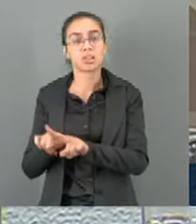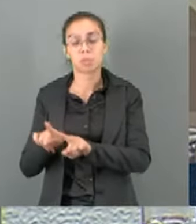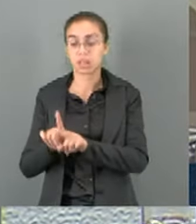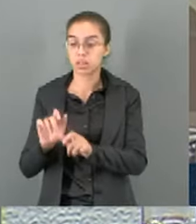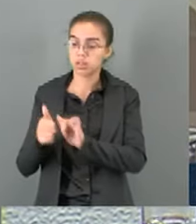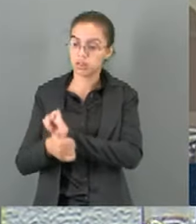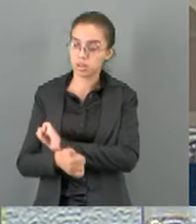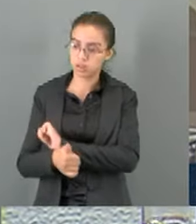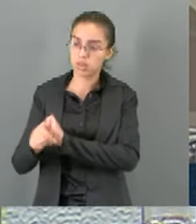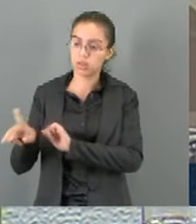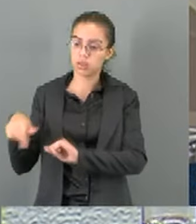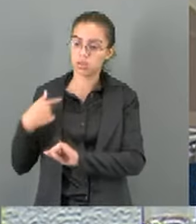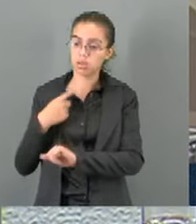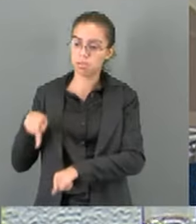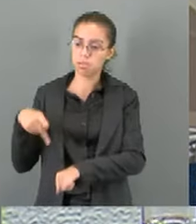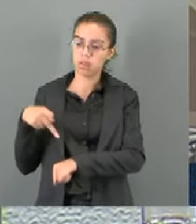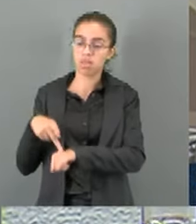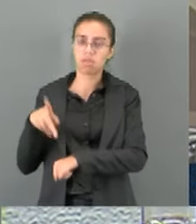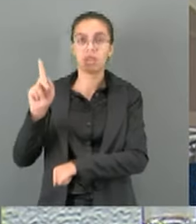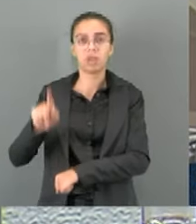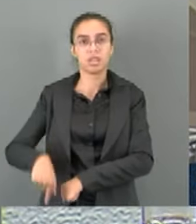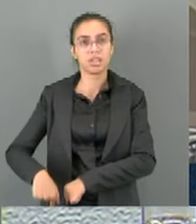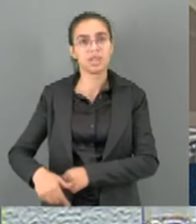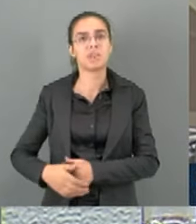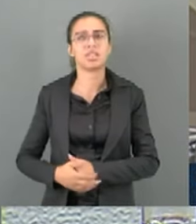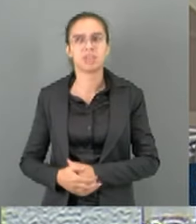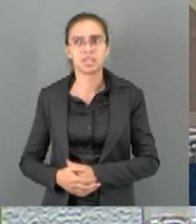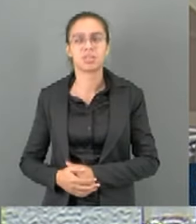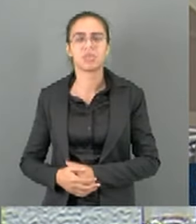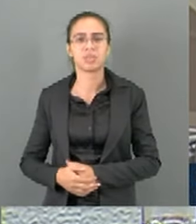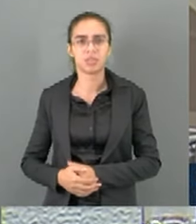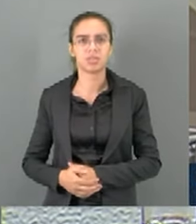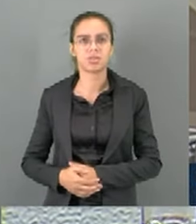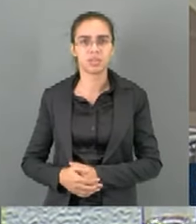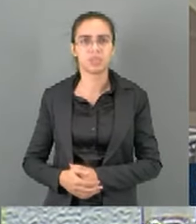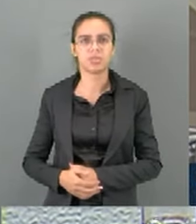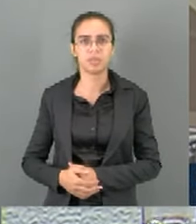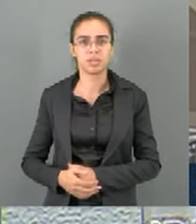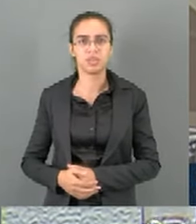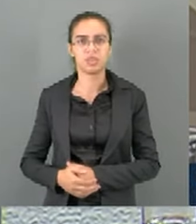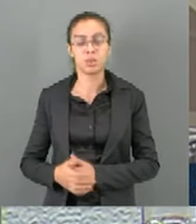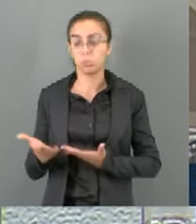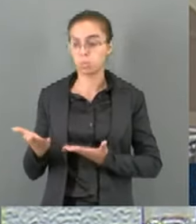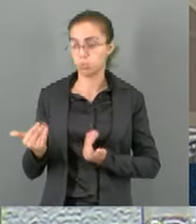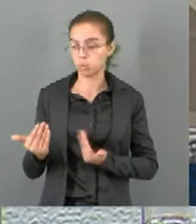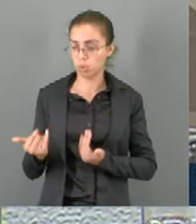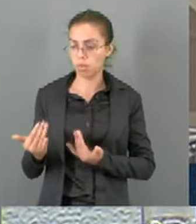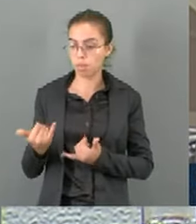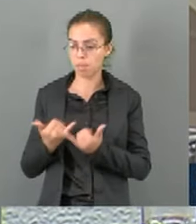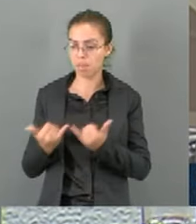no nosso país, ele para os jogadores, uma via de regra, para o jovem, uma tábua de salvação, né?